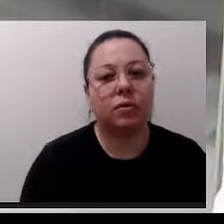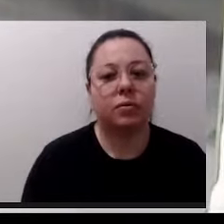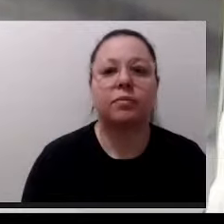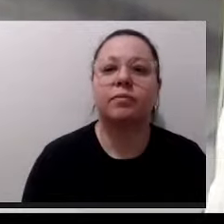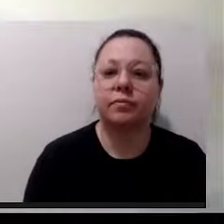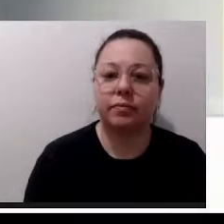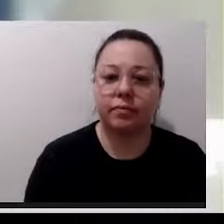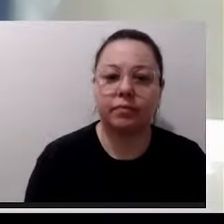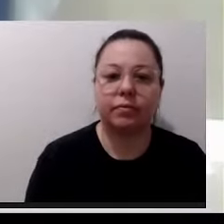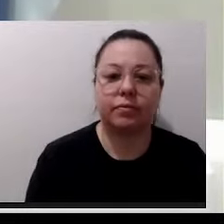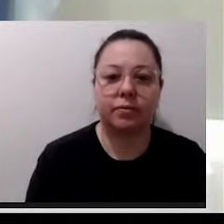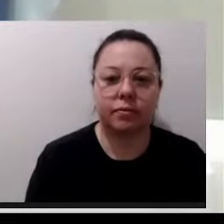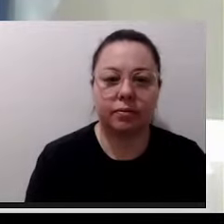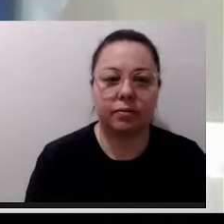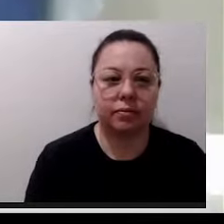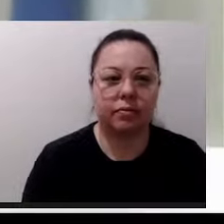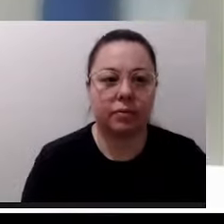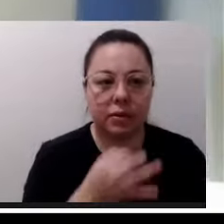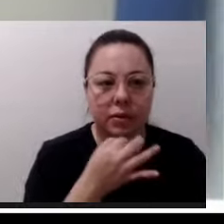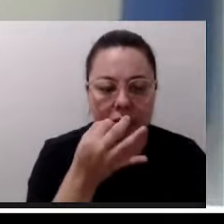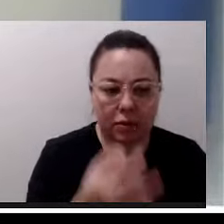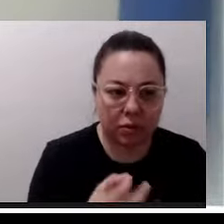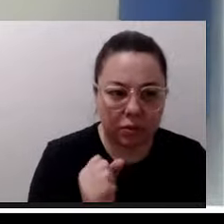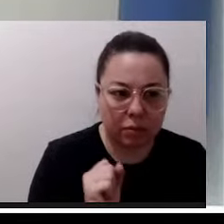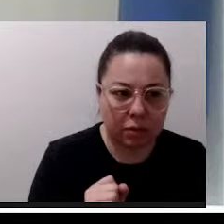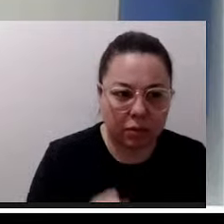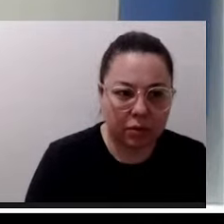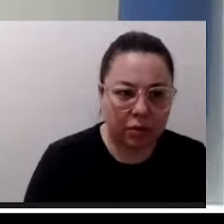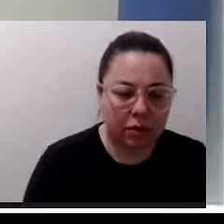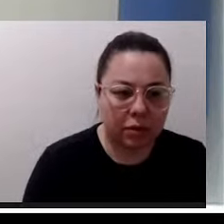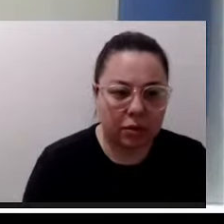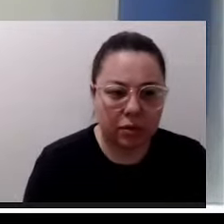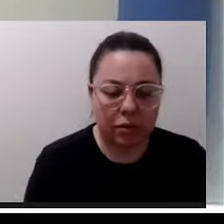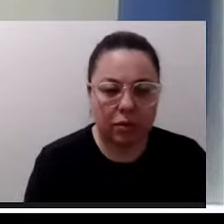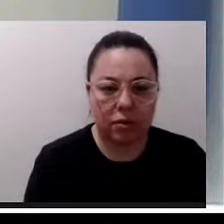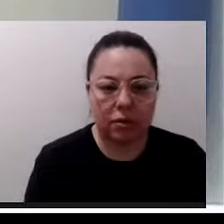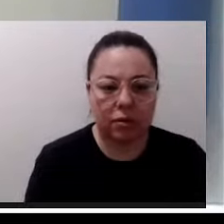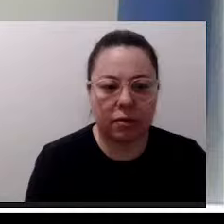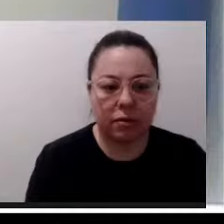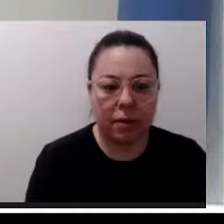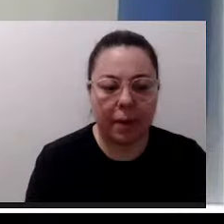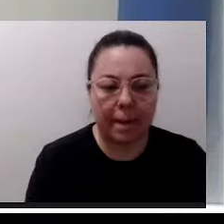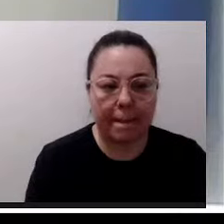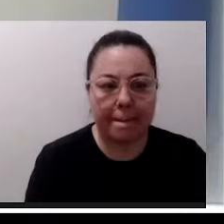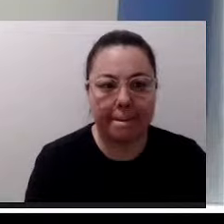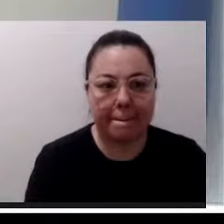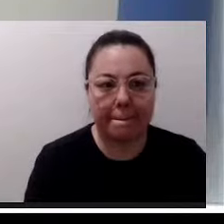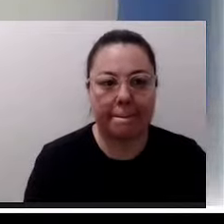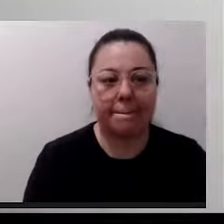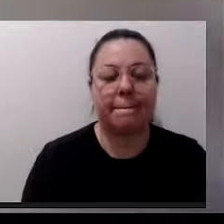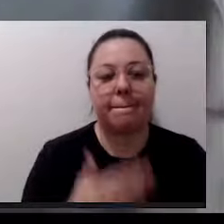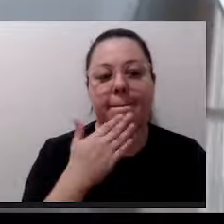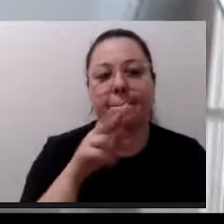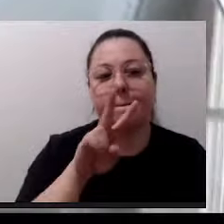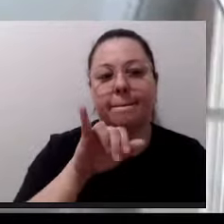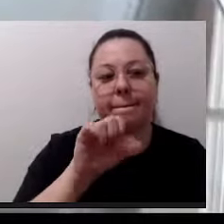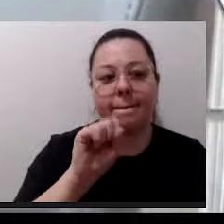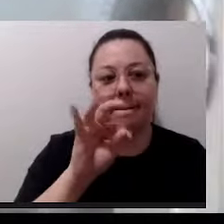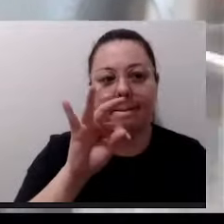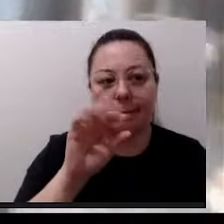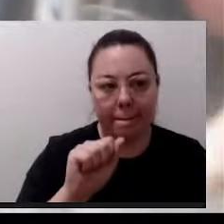acordo. uma sugestão, Pois até não. para aproveitar as tentações orais, ao invés de entrar pauta, pedir vista regimental, porque não precisaria depois, na sua